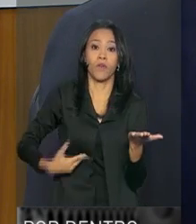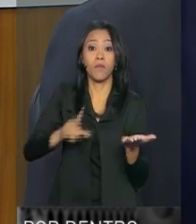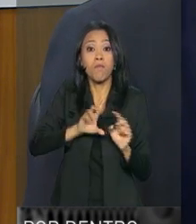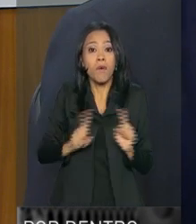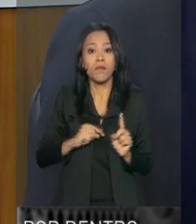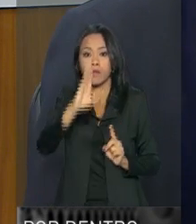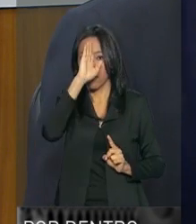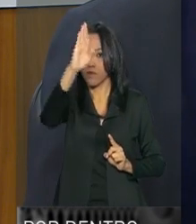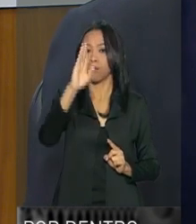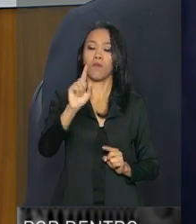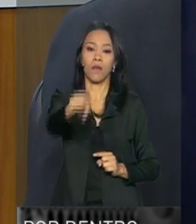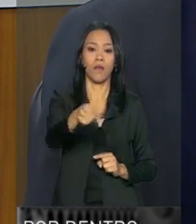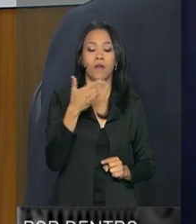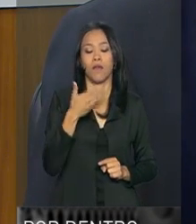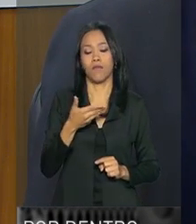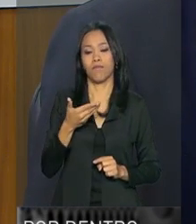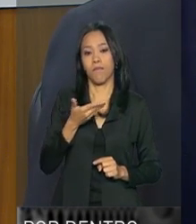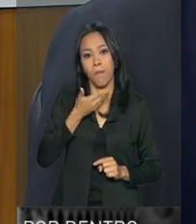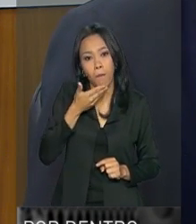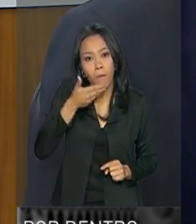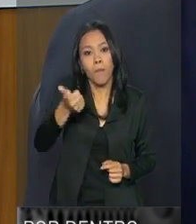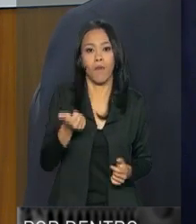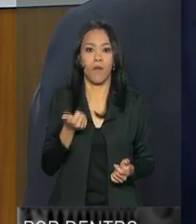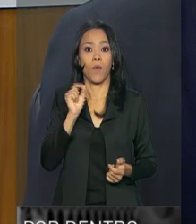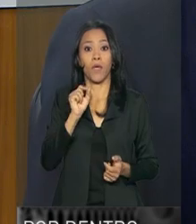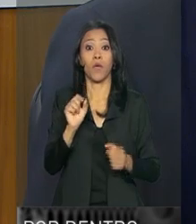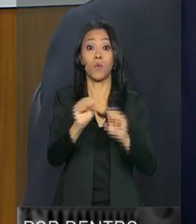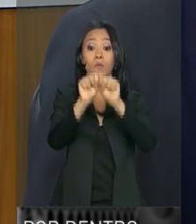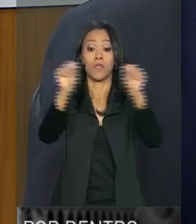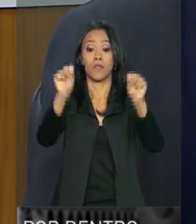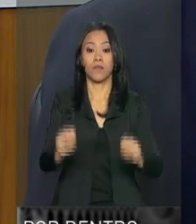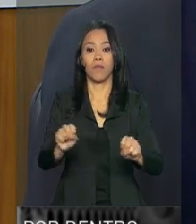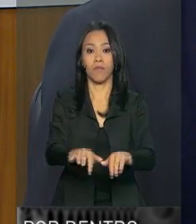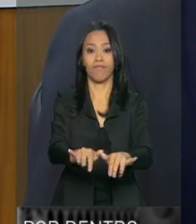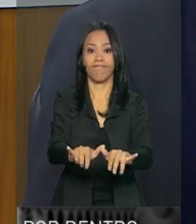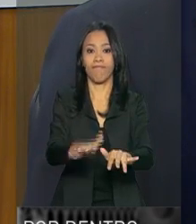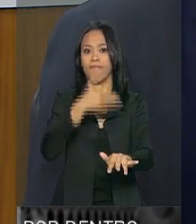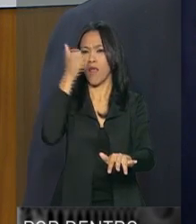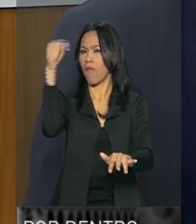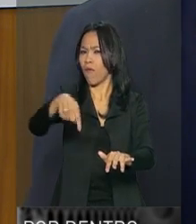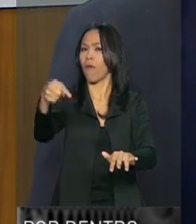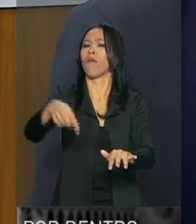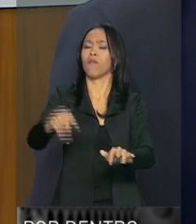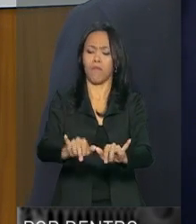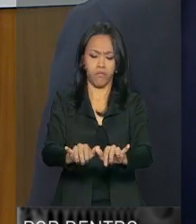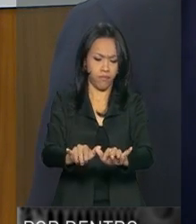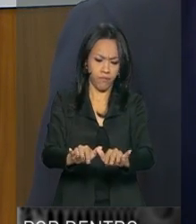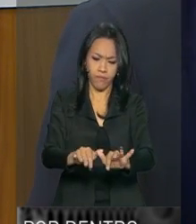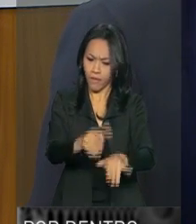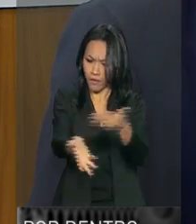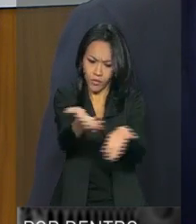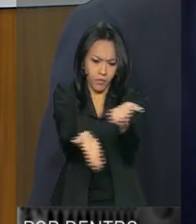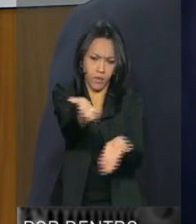é a melhoria do sistema digital é avançar com a digitalização do atendimento